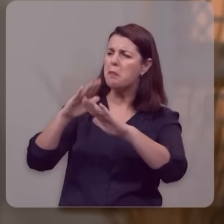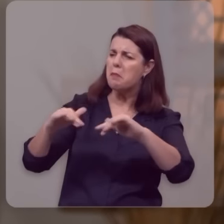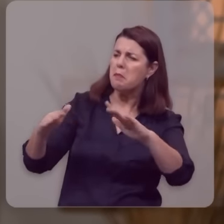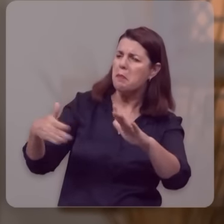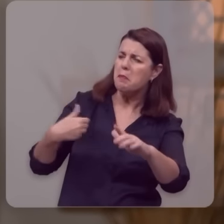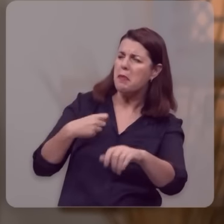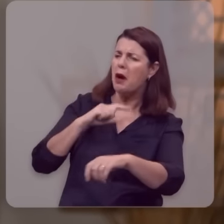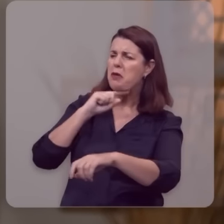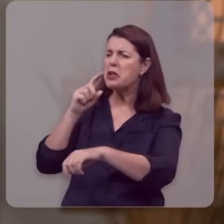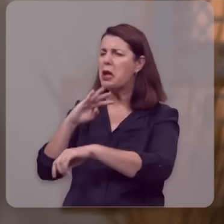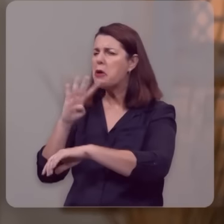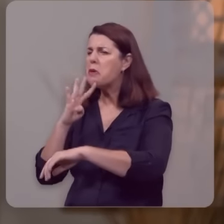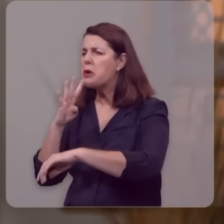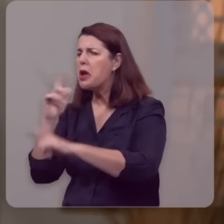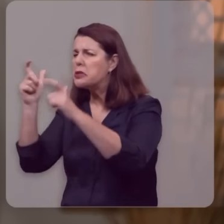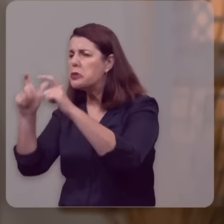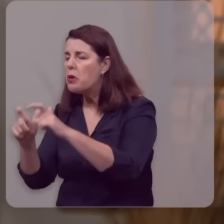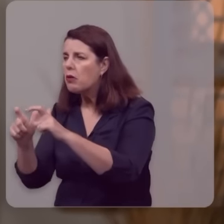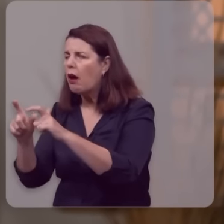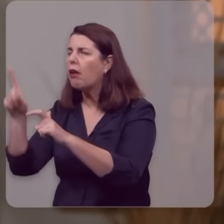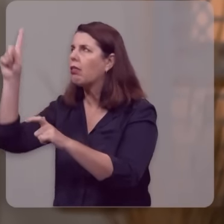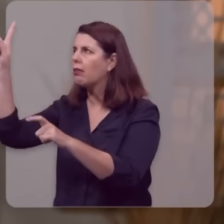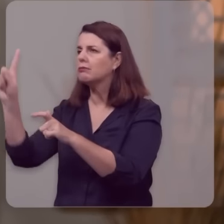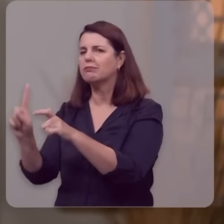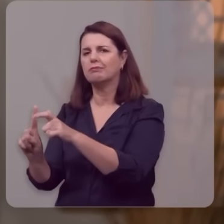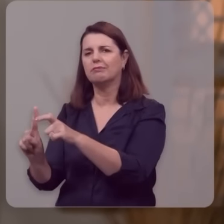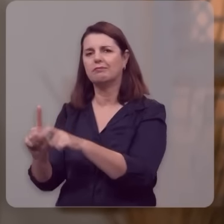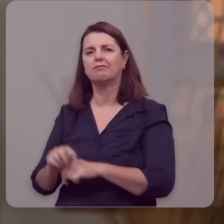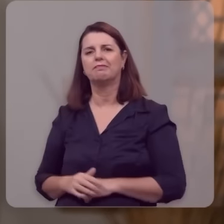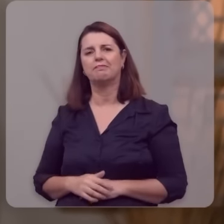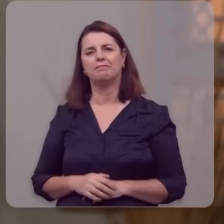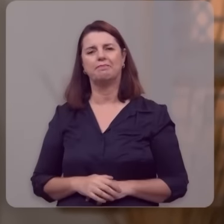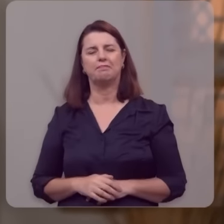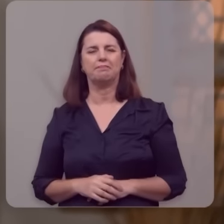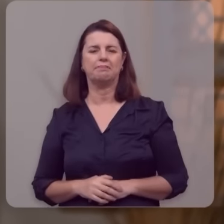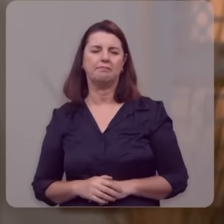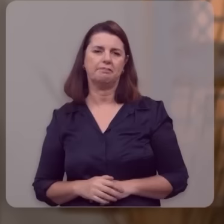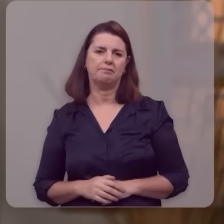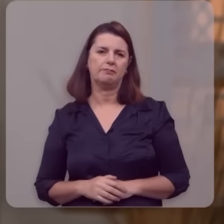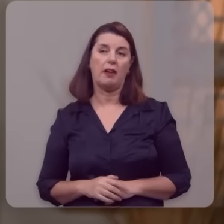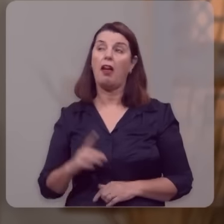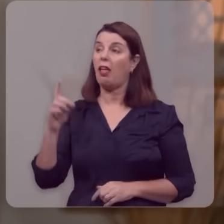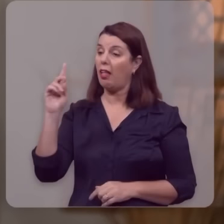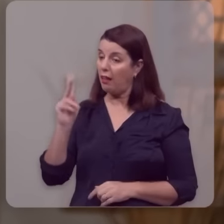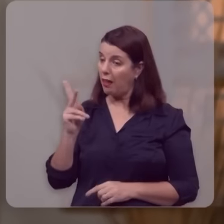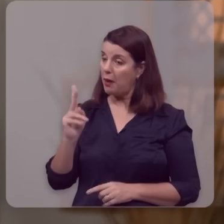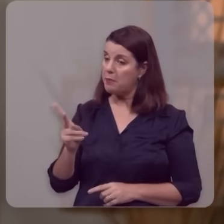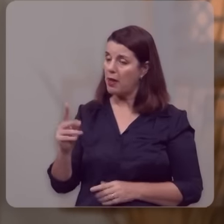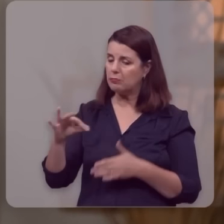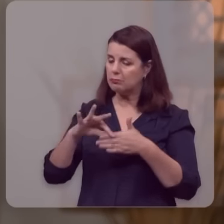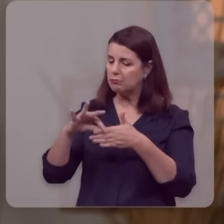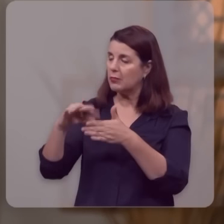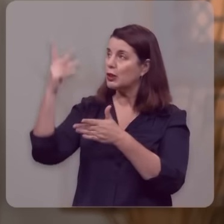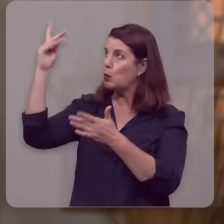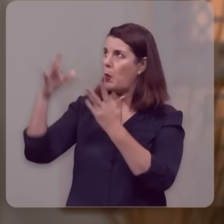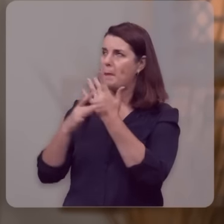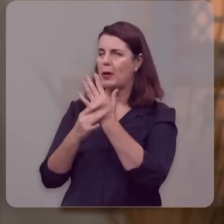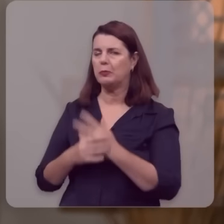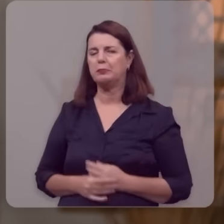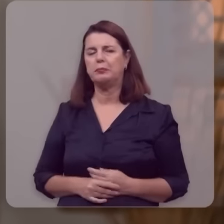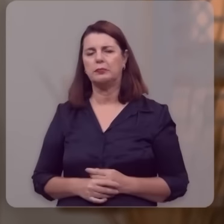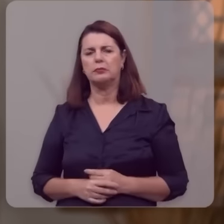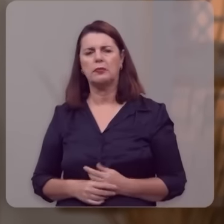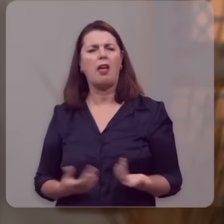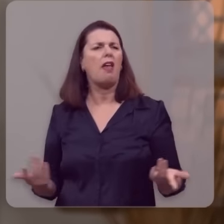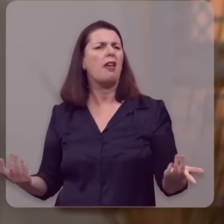foi explorado que ninguém conhece ainda el vai est lá ainda lá me haverá de guiar tua mão